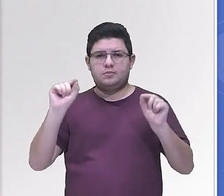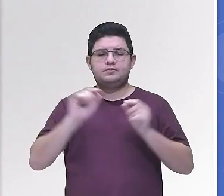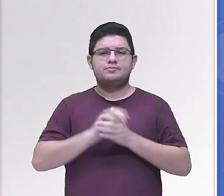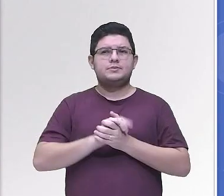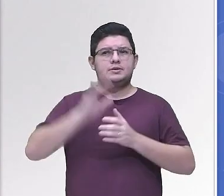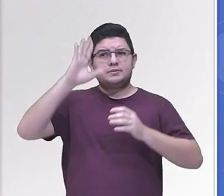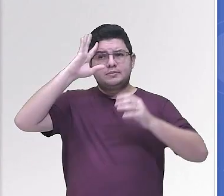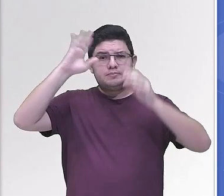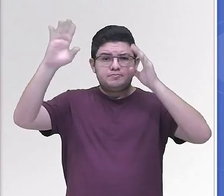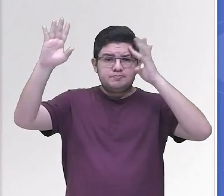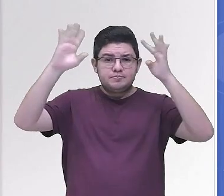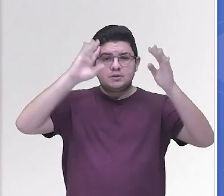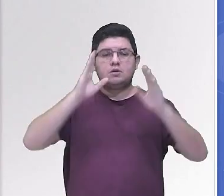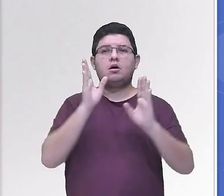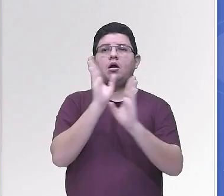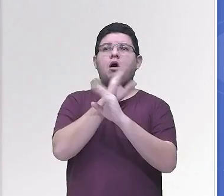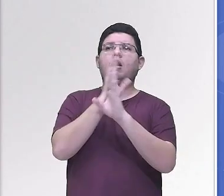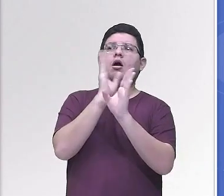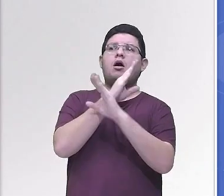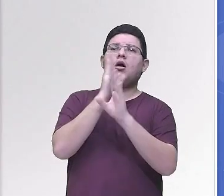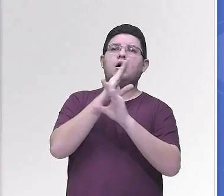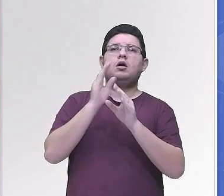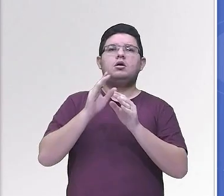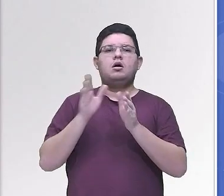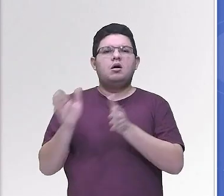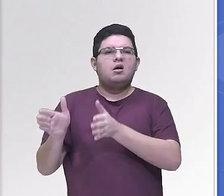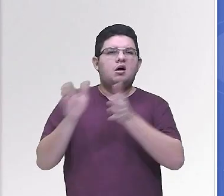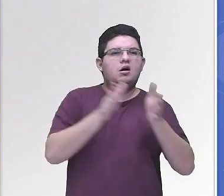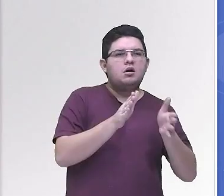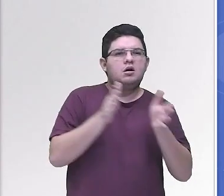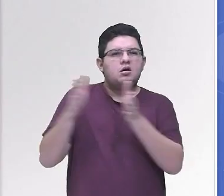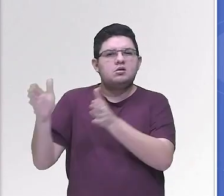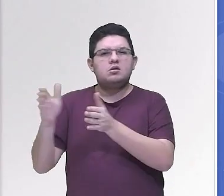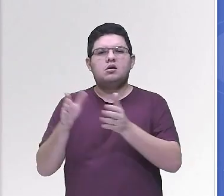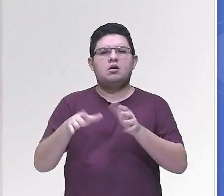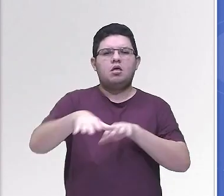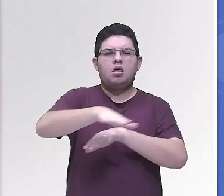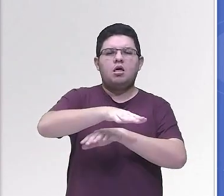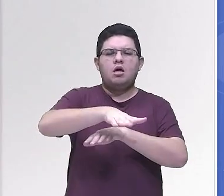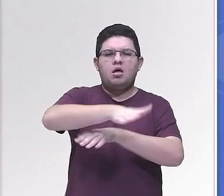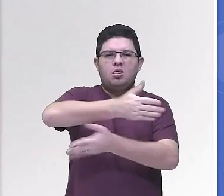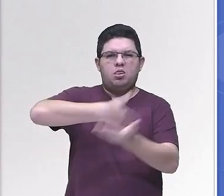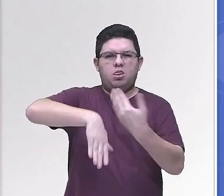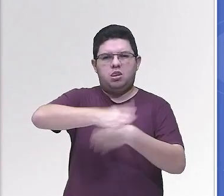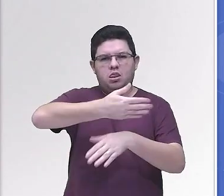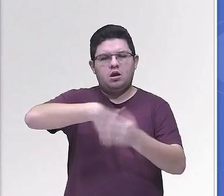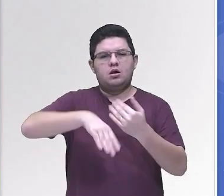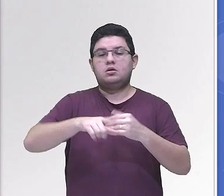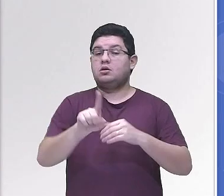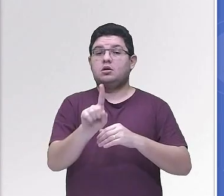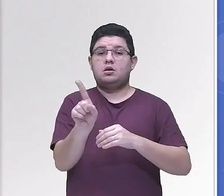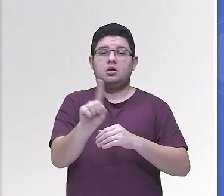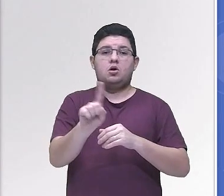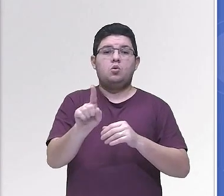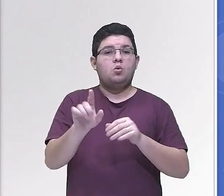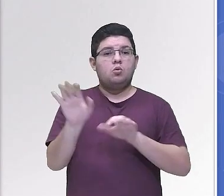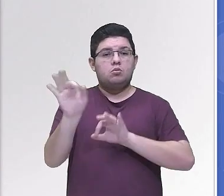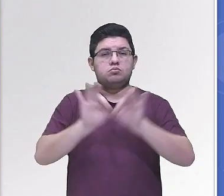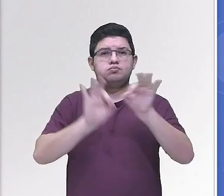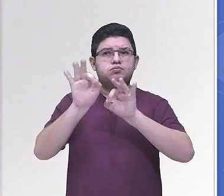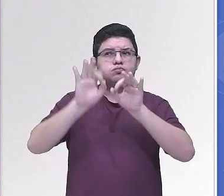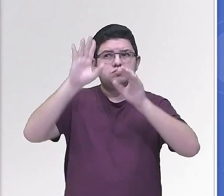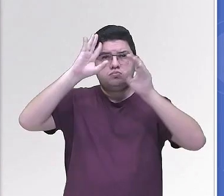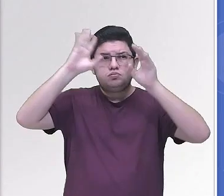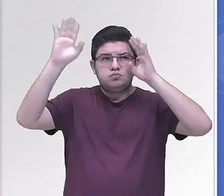pensar aleatoriamente. Eu tenho que aprender a pensar. Eu tenho que organizar o meu pensamento. Vocês estão me